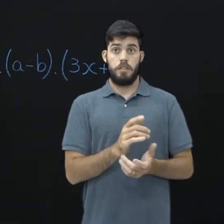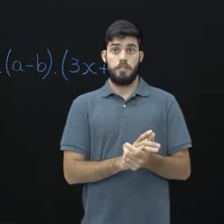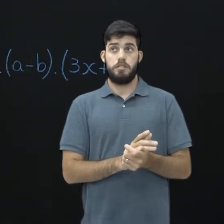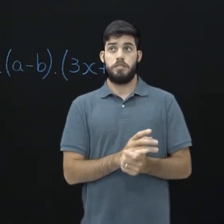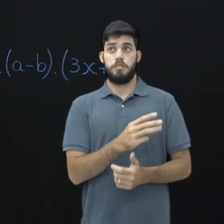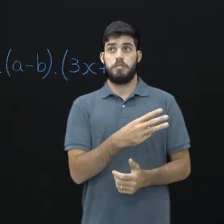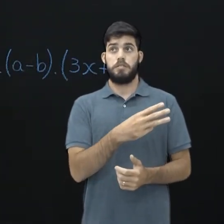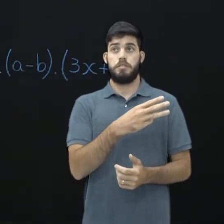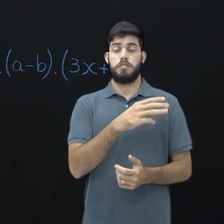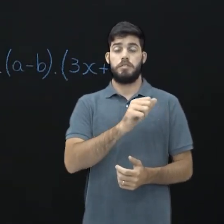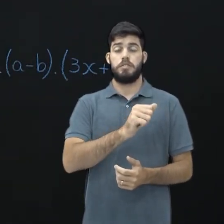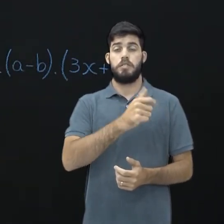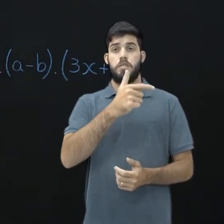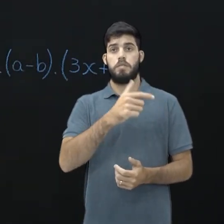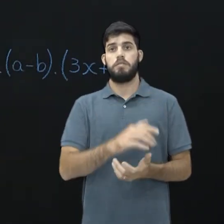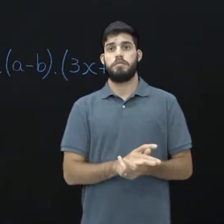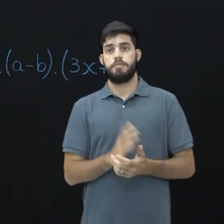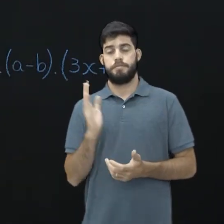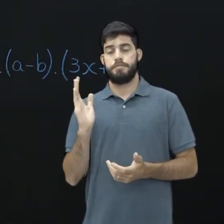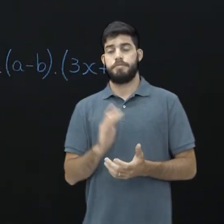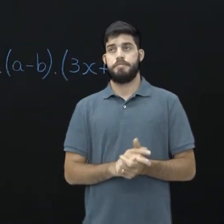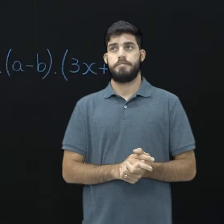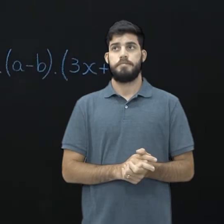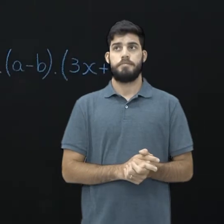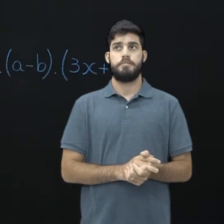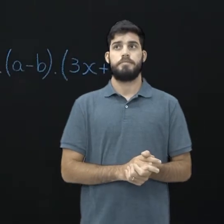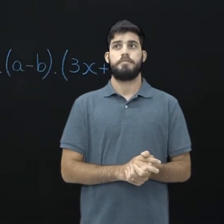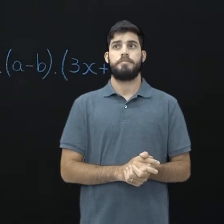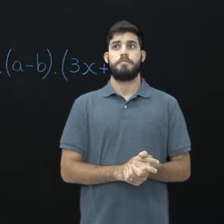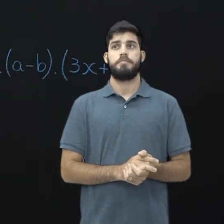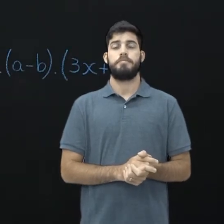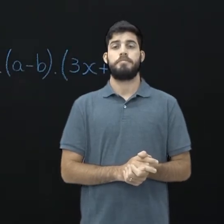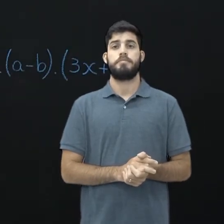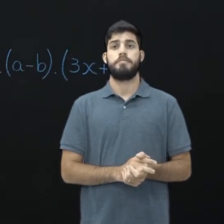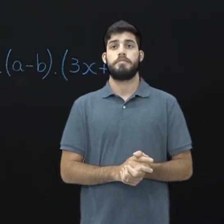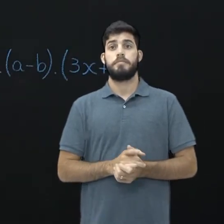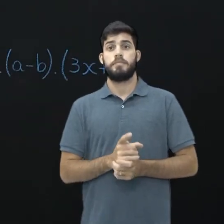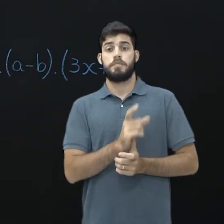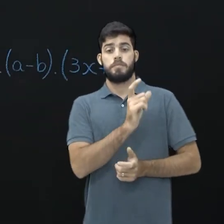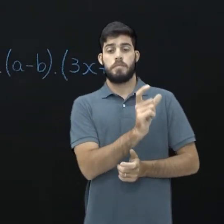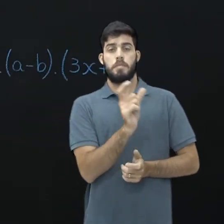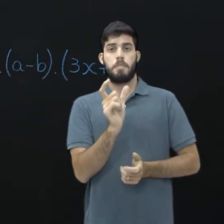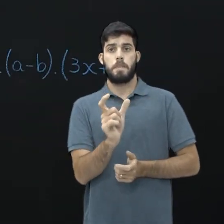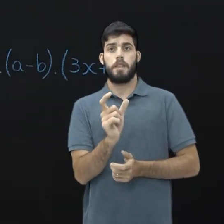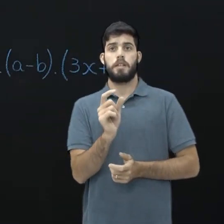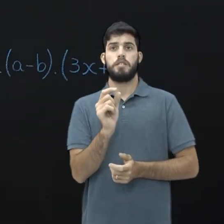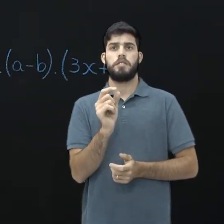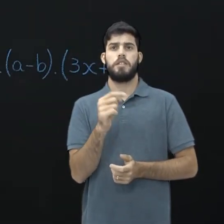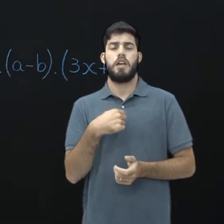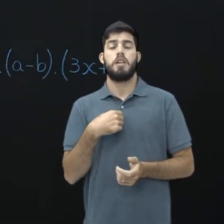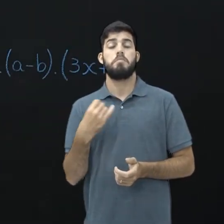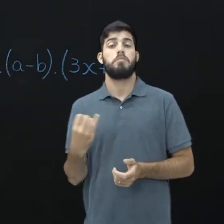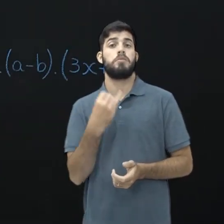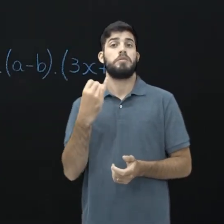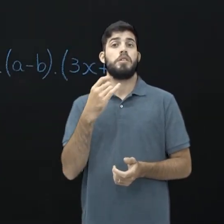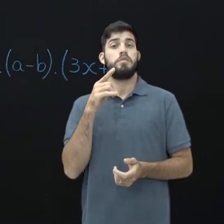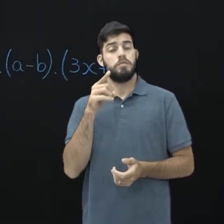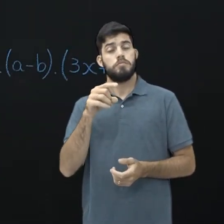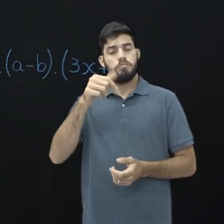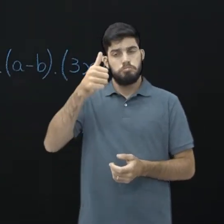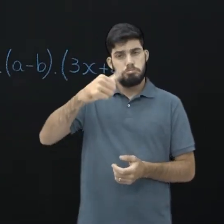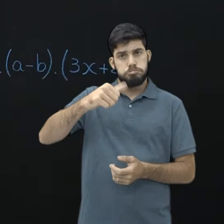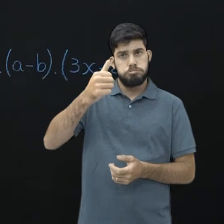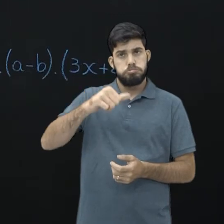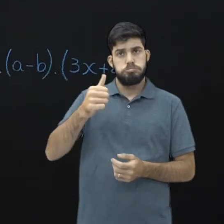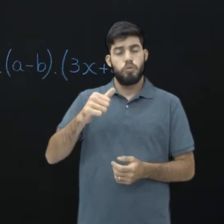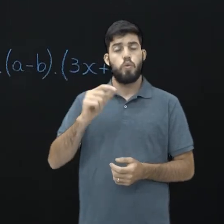ao quadrado x menos 3b ao quadrado x. Em cada um desses pares, é importante que você analise o fator